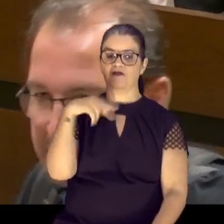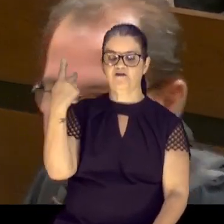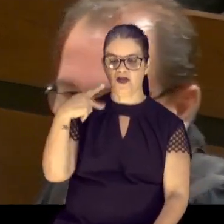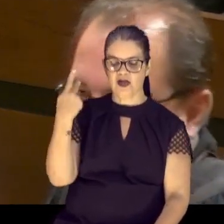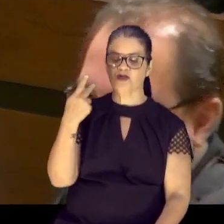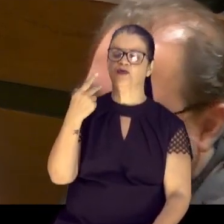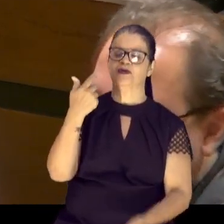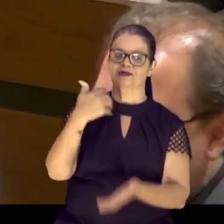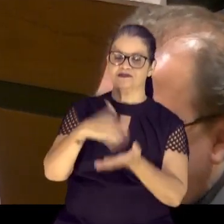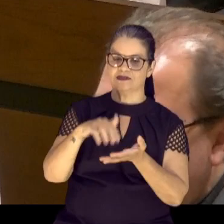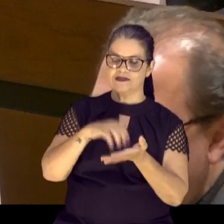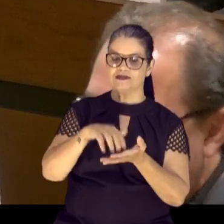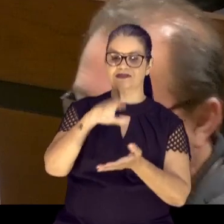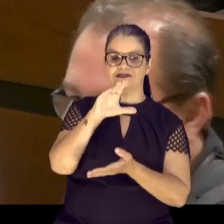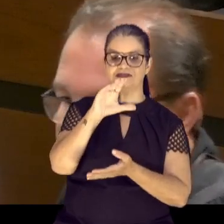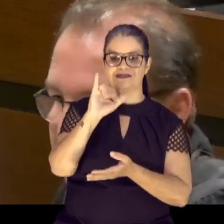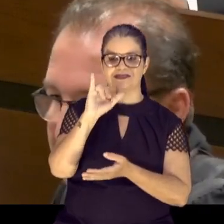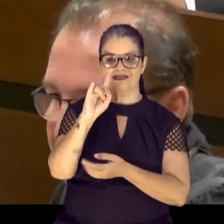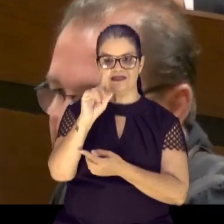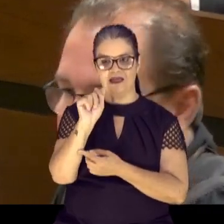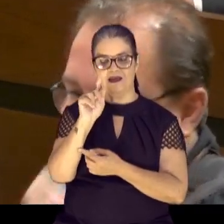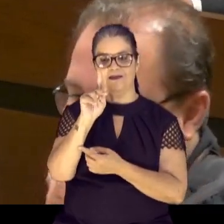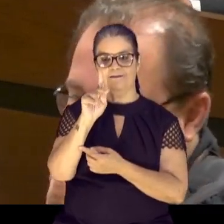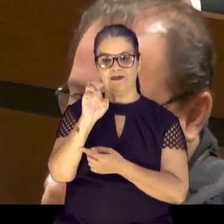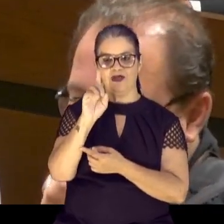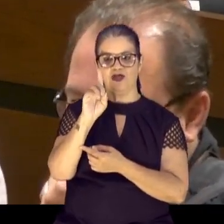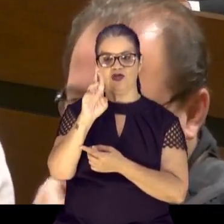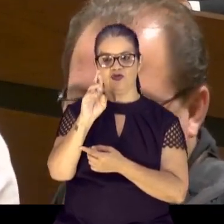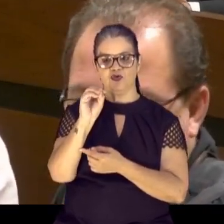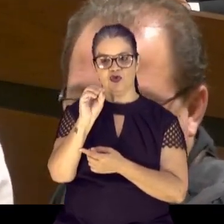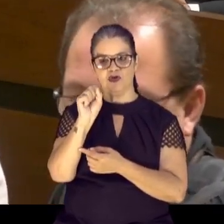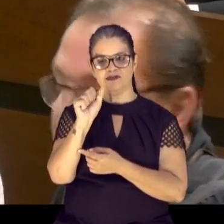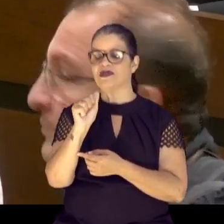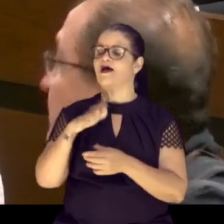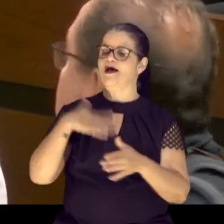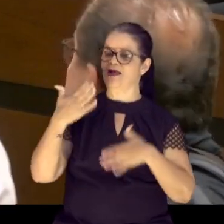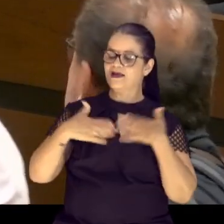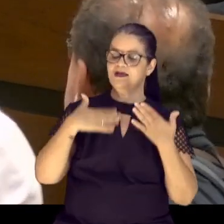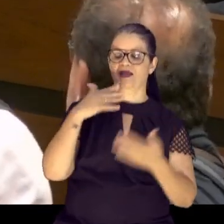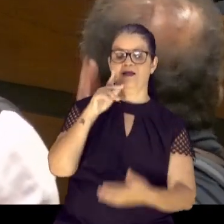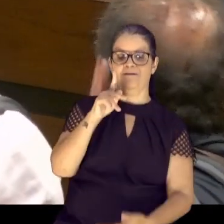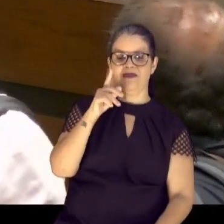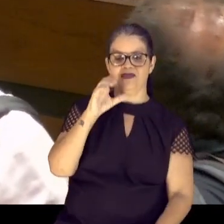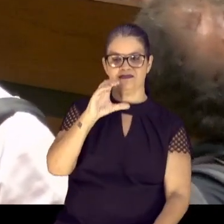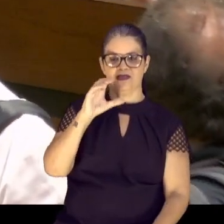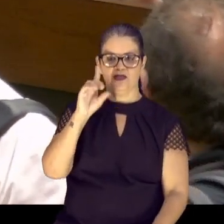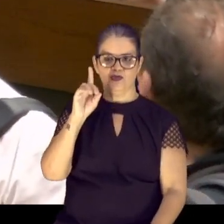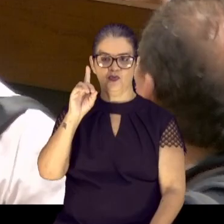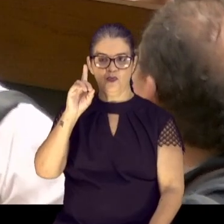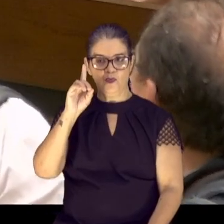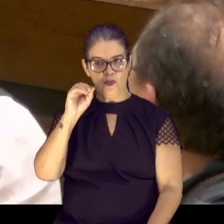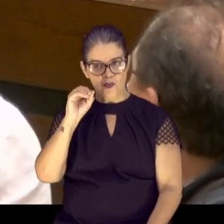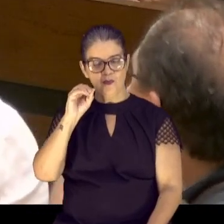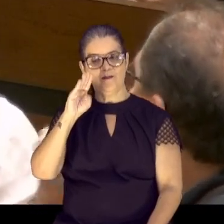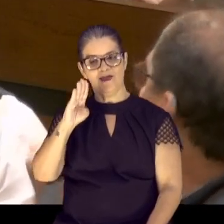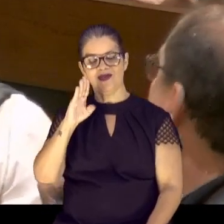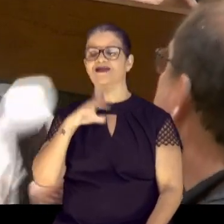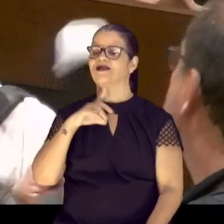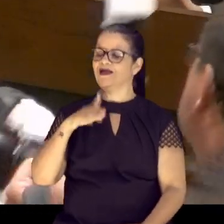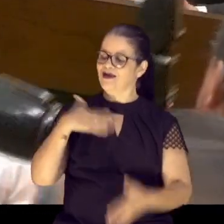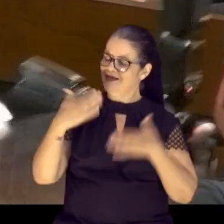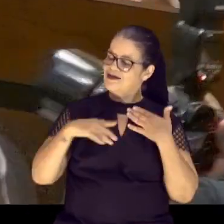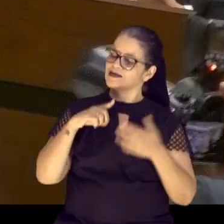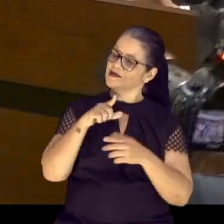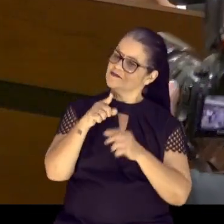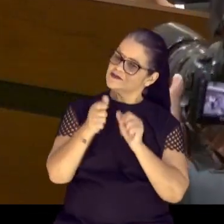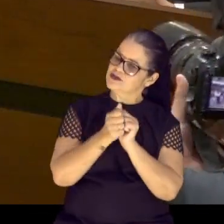de secretariado, Cida Pedrosa, a alegria do PCdoB, a alegria, Cida, tê-la aqui, né, entre nós.